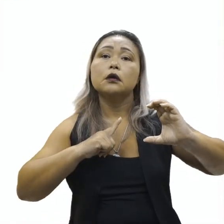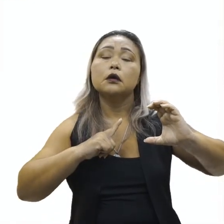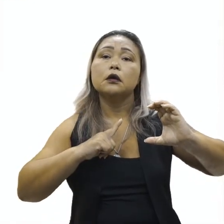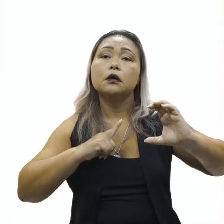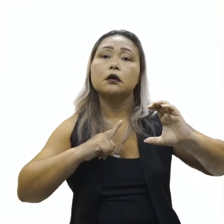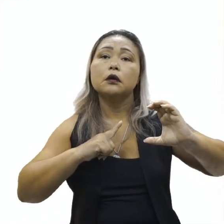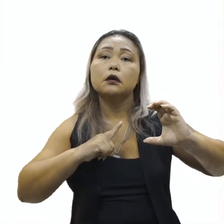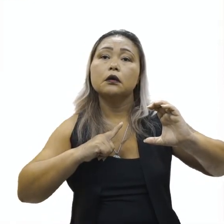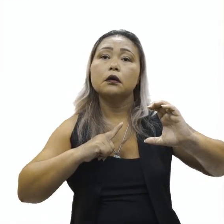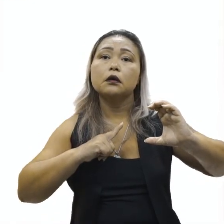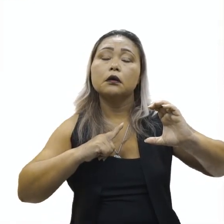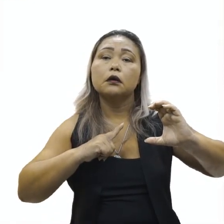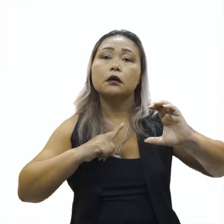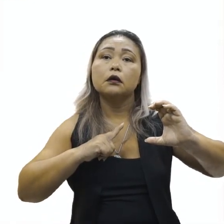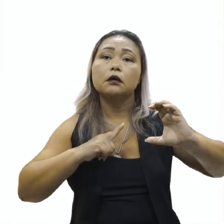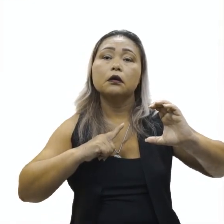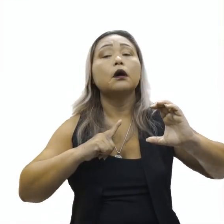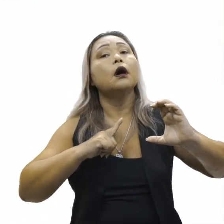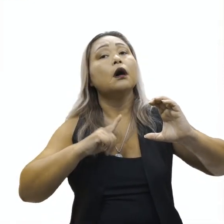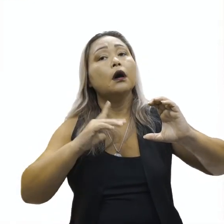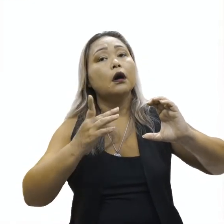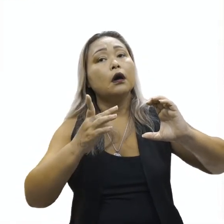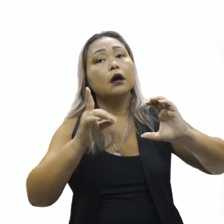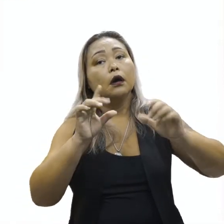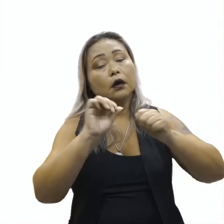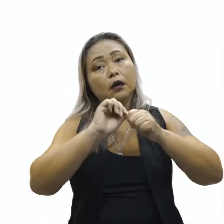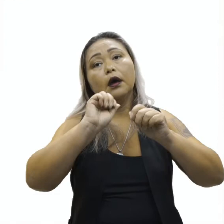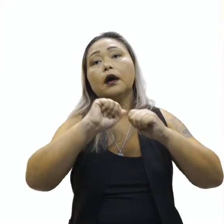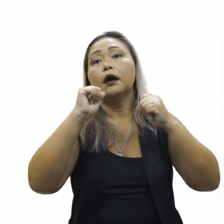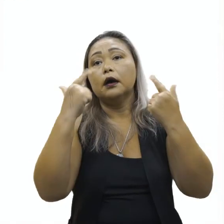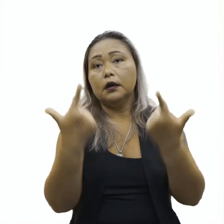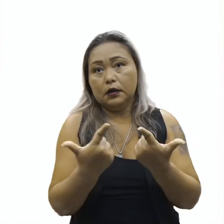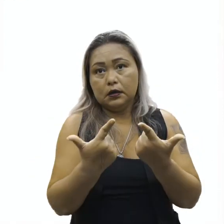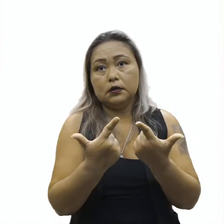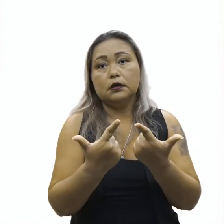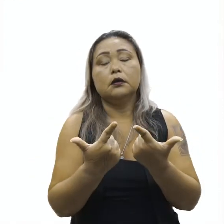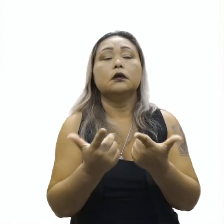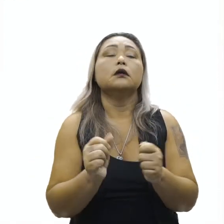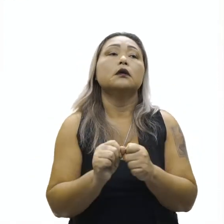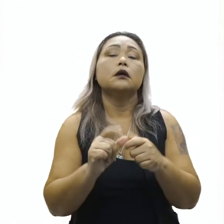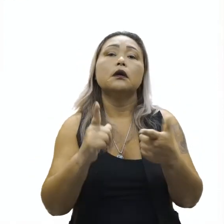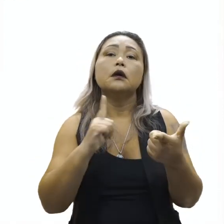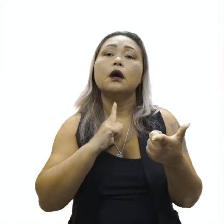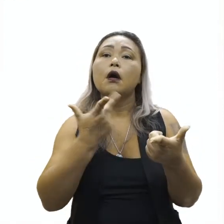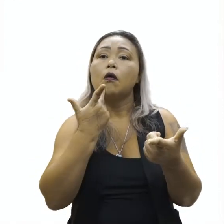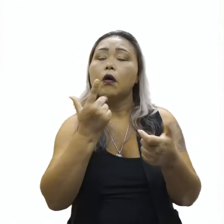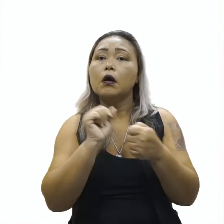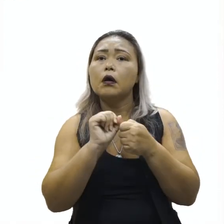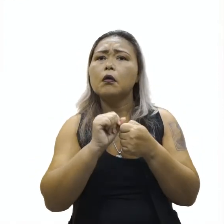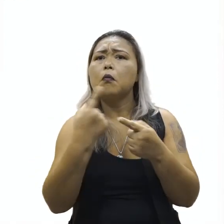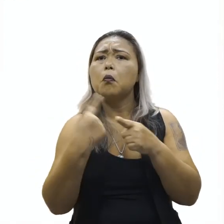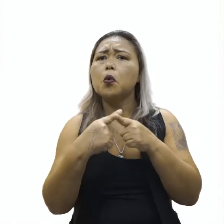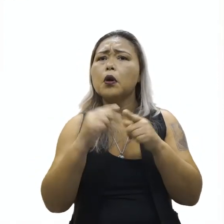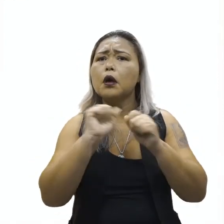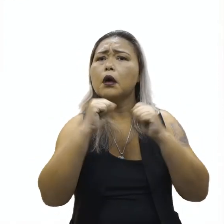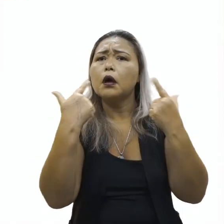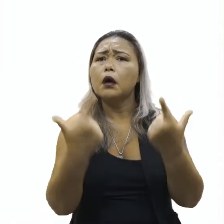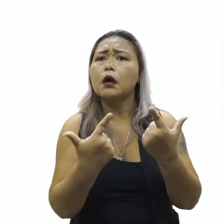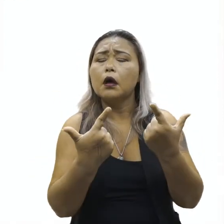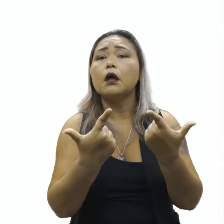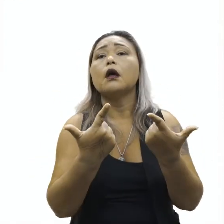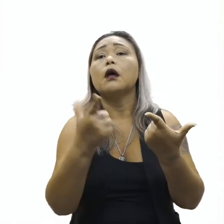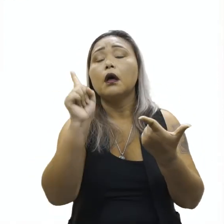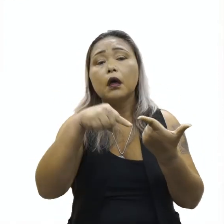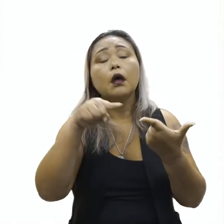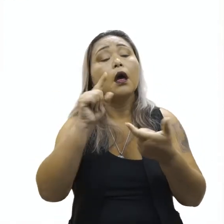dos Deputados Estaduais, a Assembleia Legislativa. Vocês nunca se perguntaram, mas por que Assembleia Legislativa? Porque eles